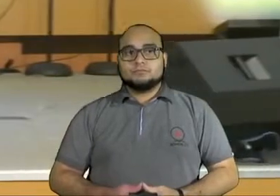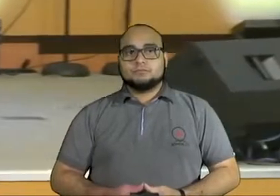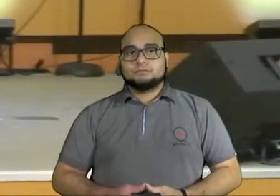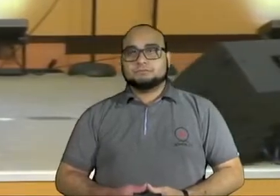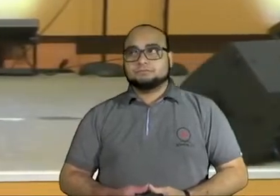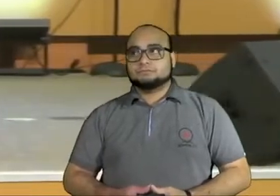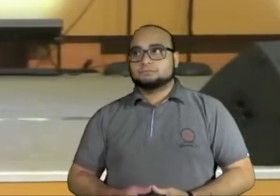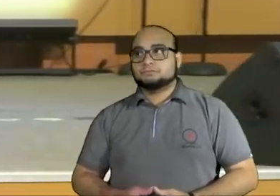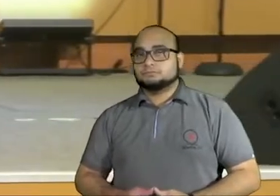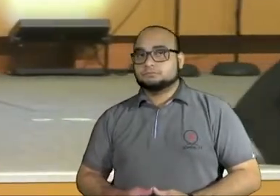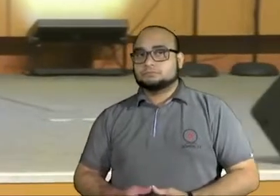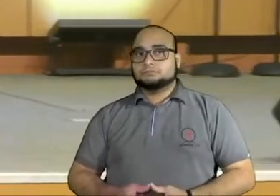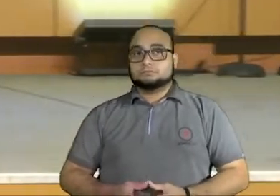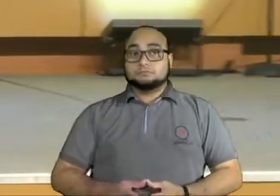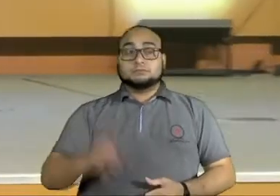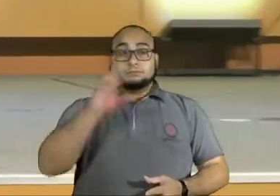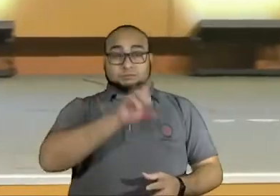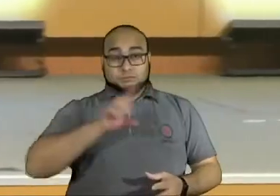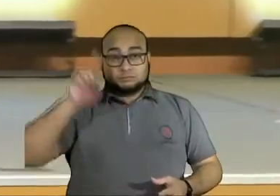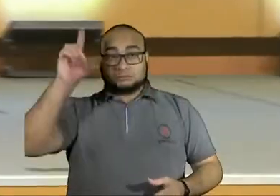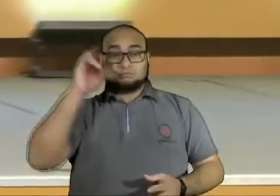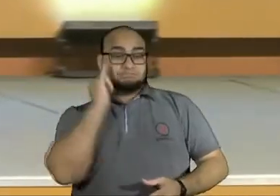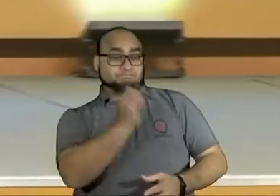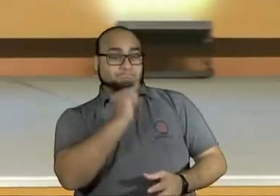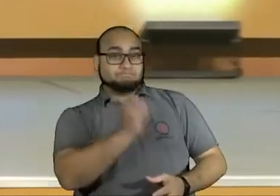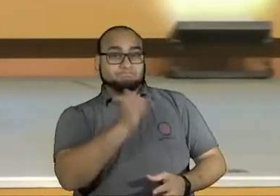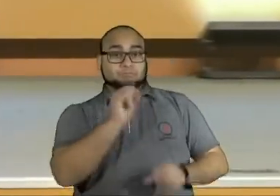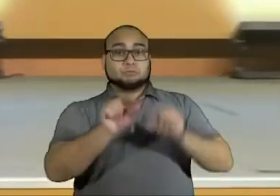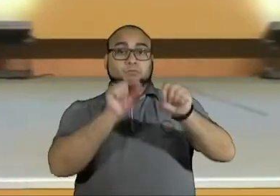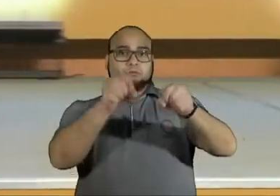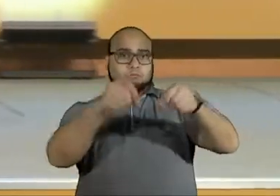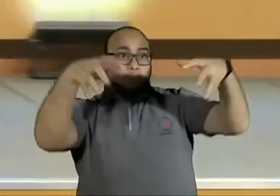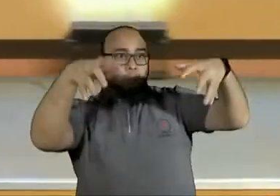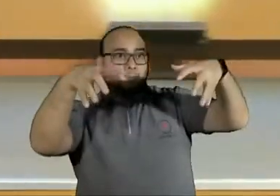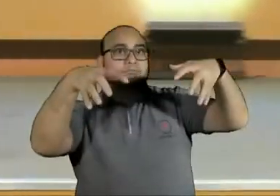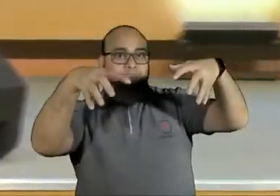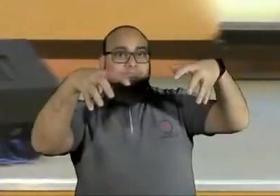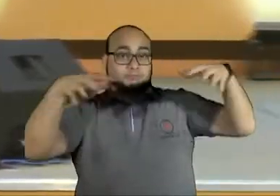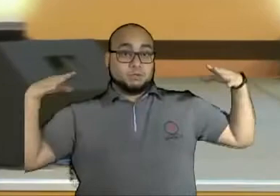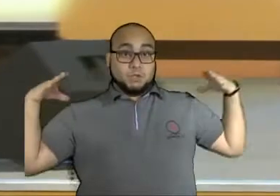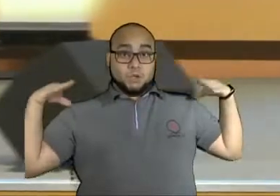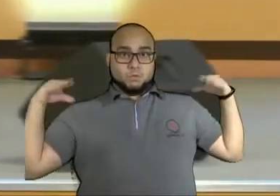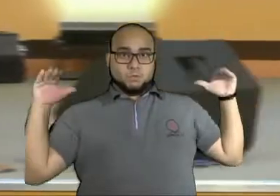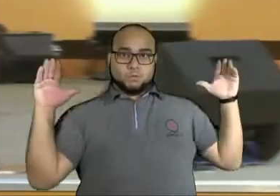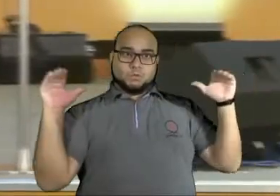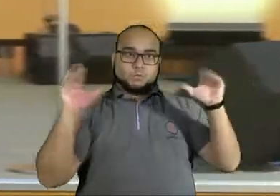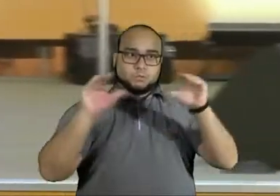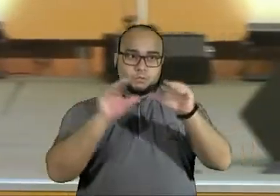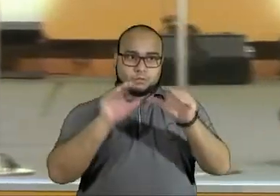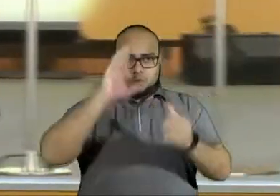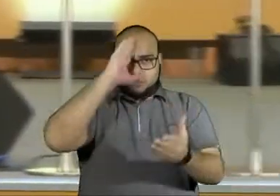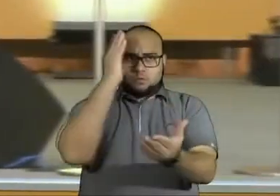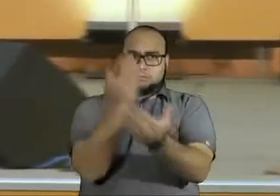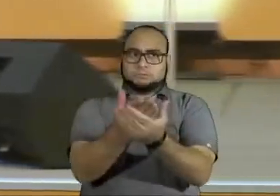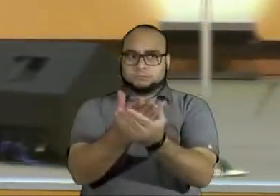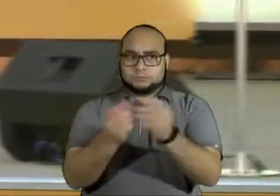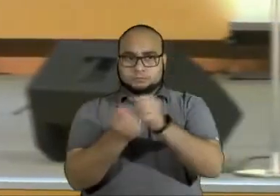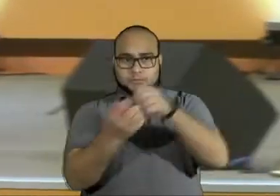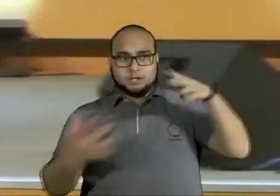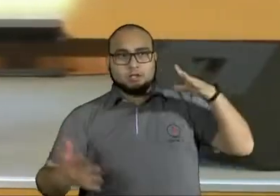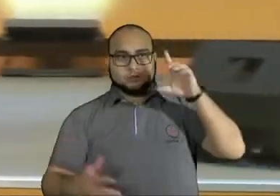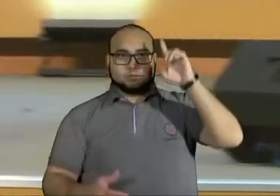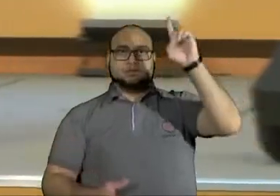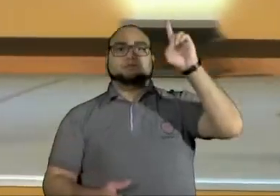Quando Deus disse, haja luz, qual anjo gritou? Eu creio! Preste